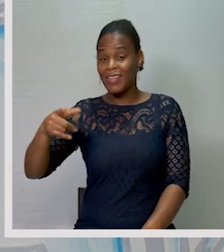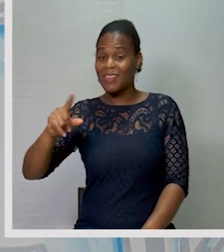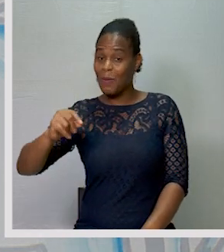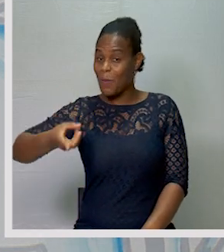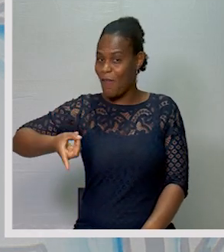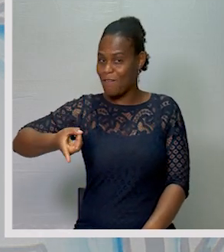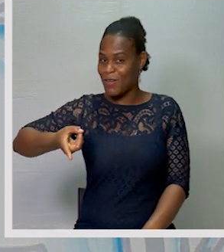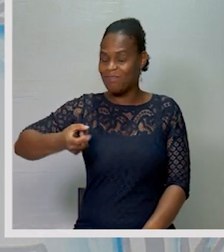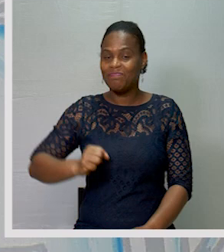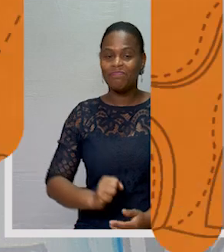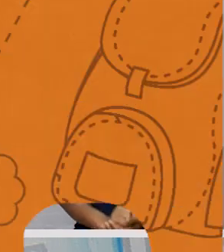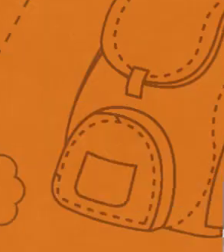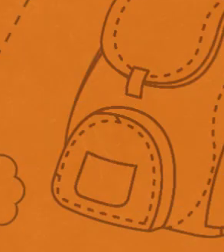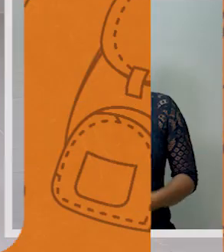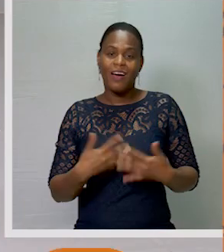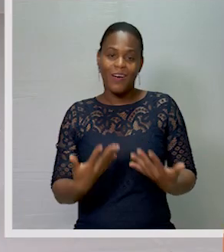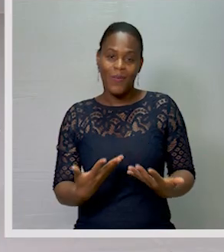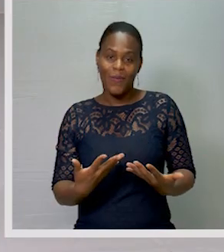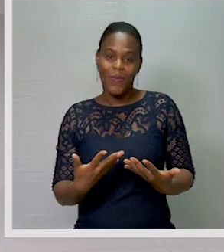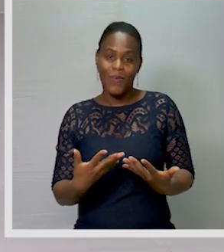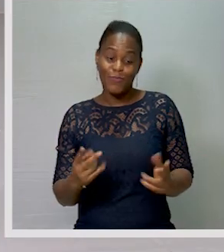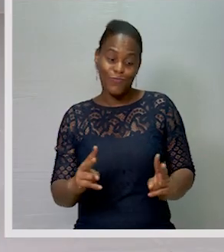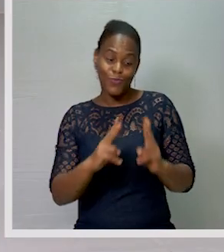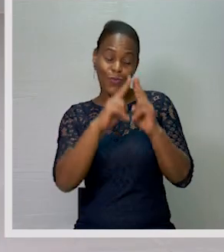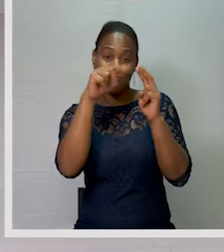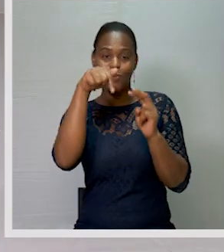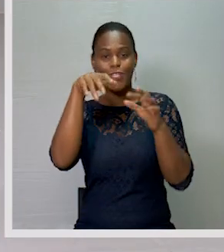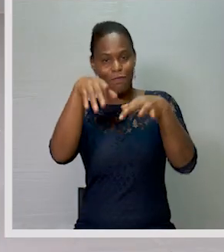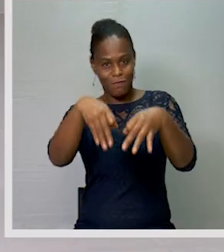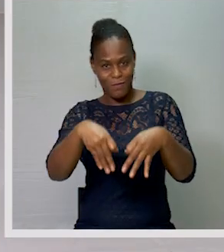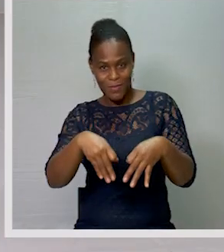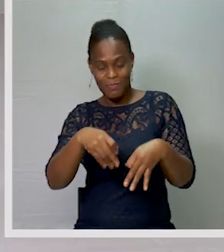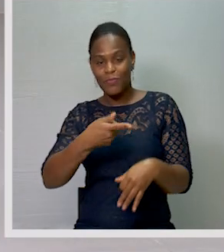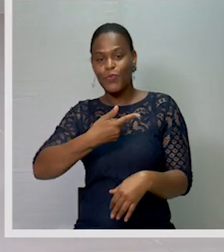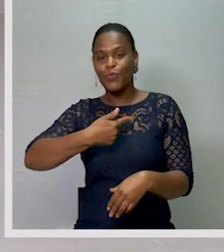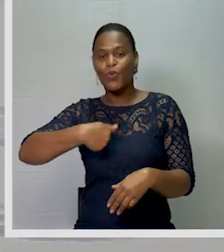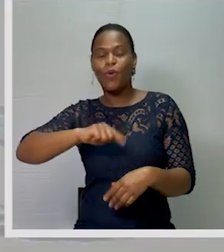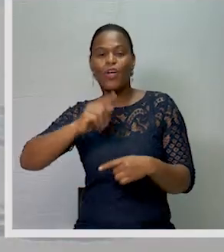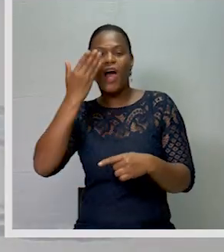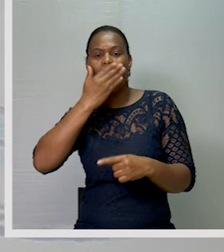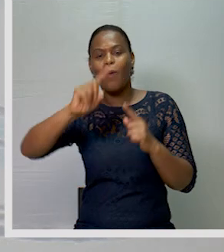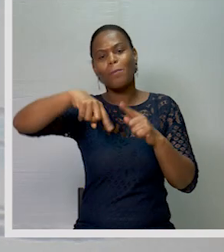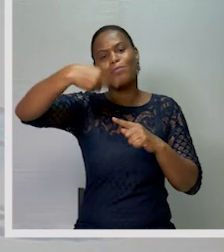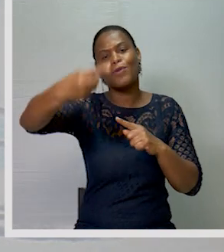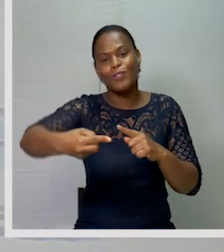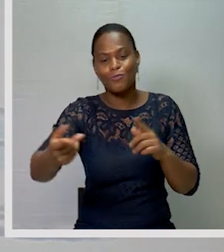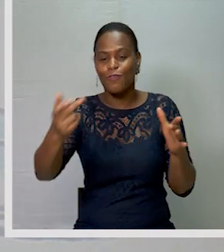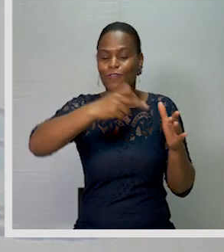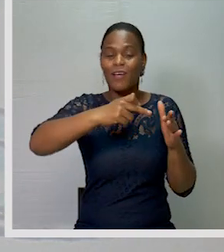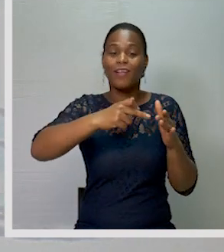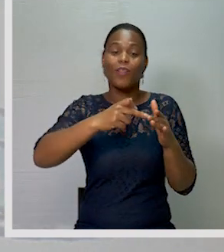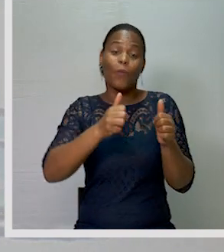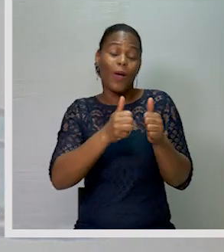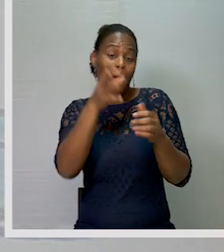7 ou 9. Chegamos ao fim do encontro de hoje. Voltamos-nos na próxima aula